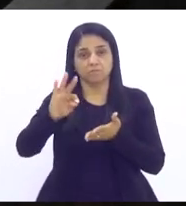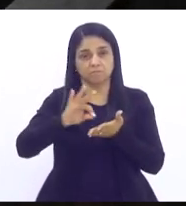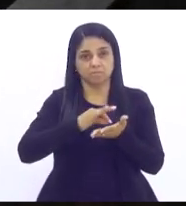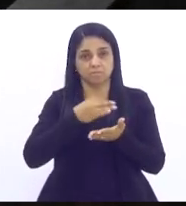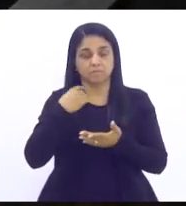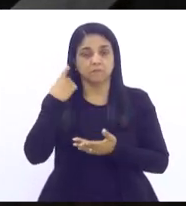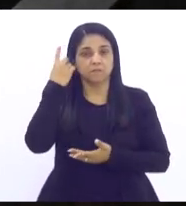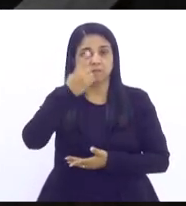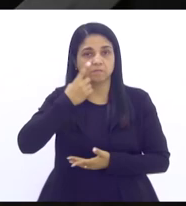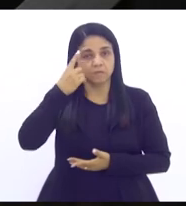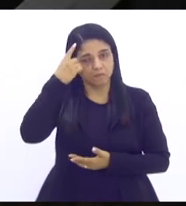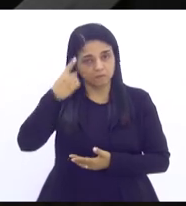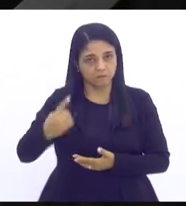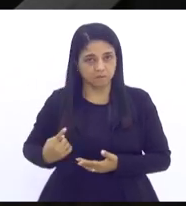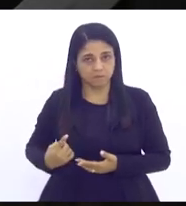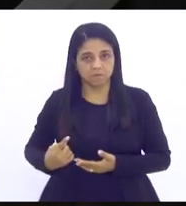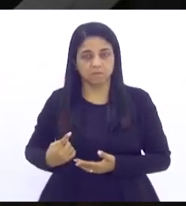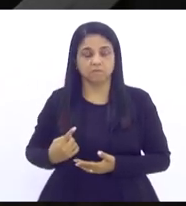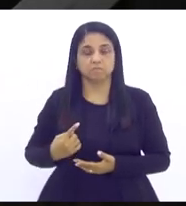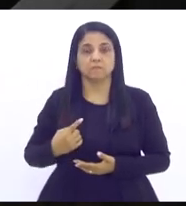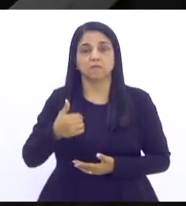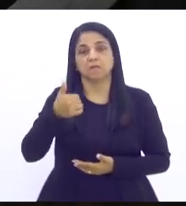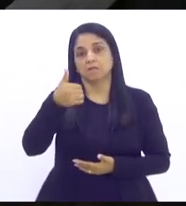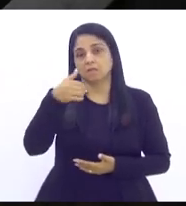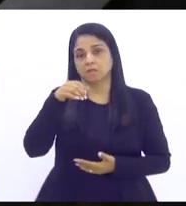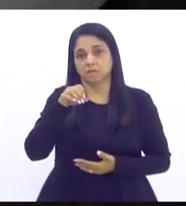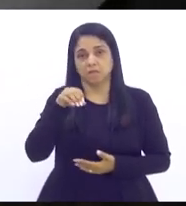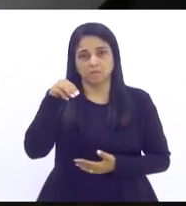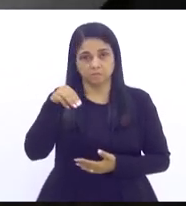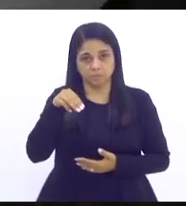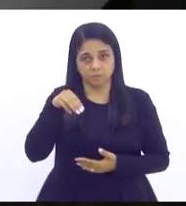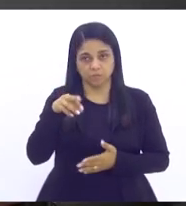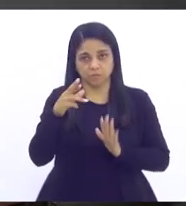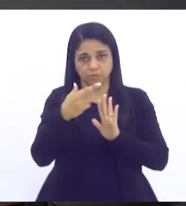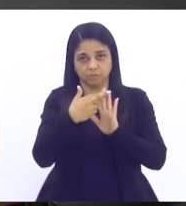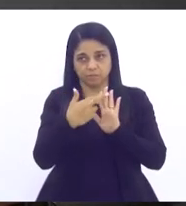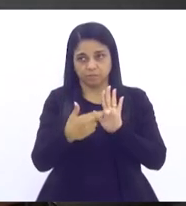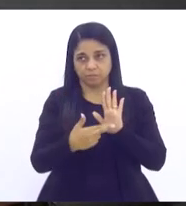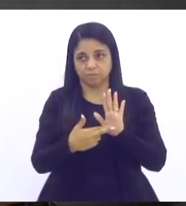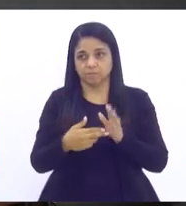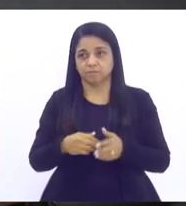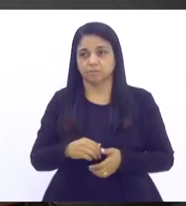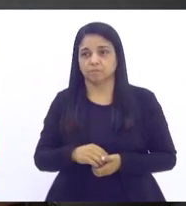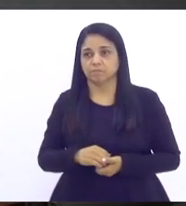nobre deputada Dani Balbi, que dispõe de 10 minutos.